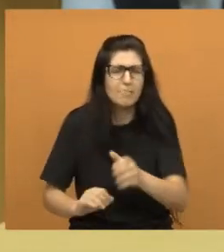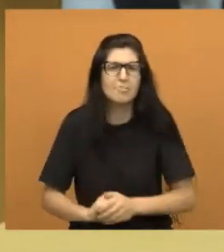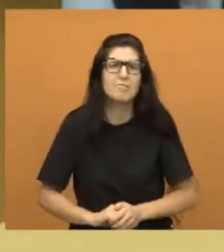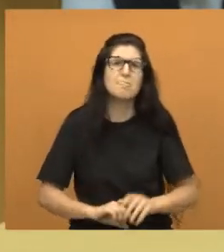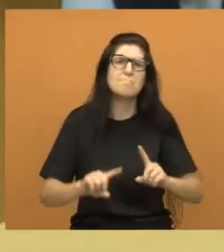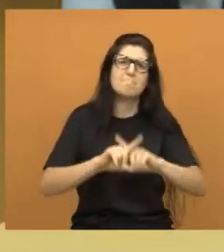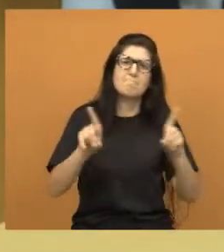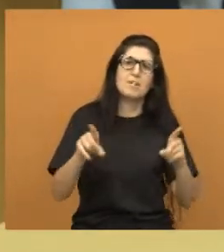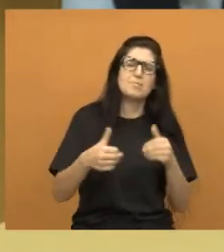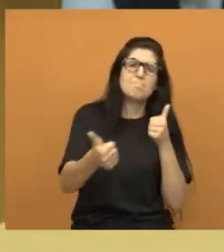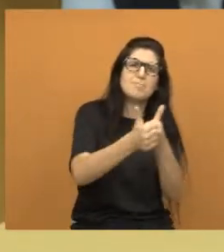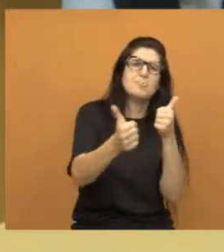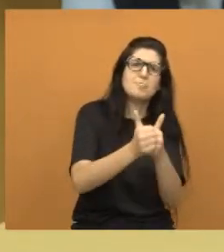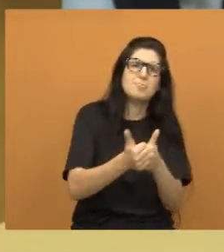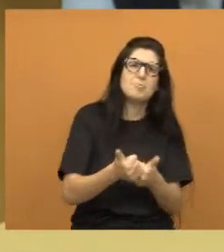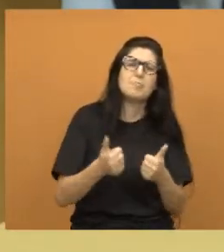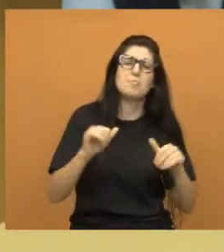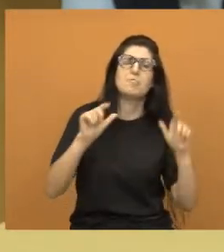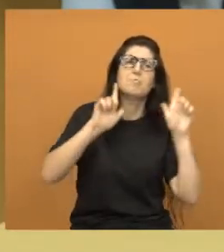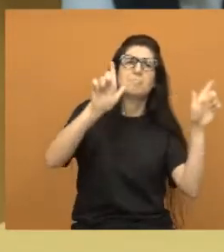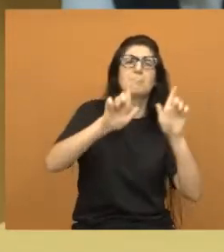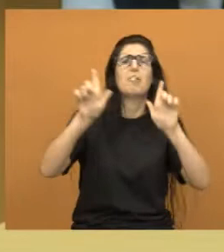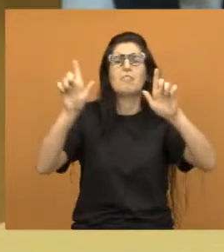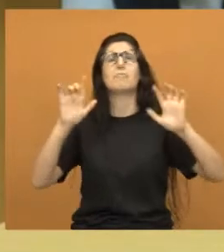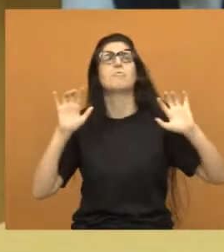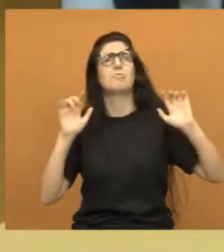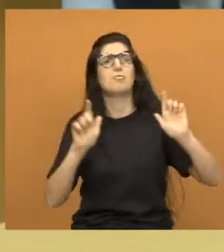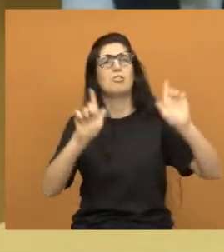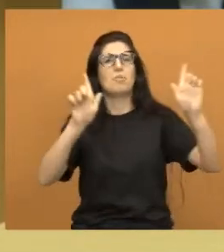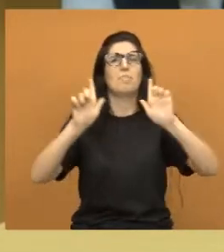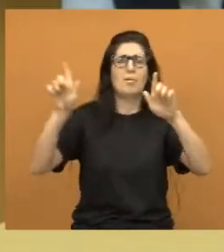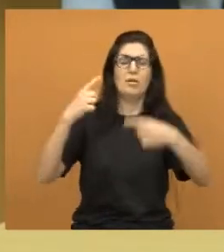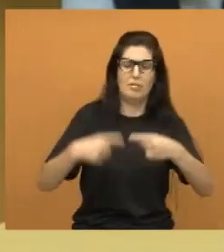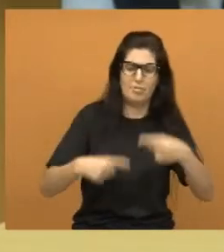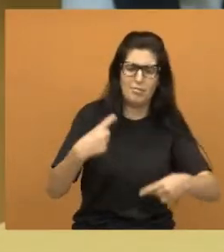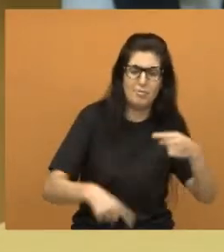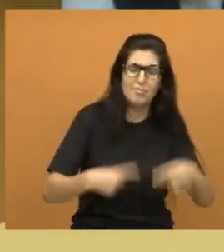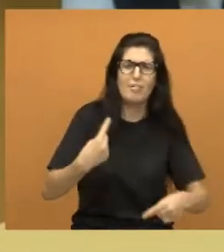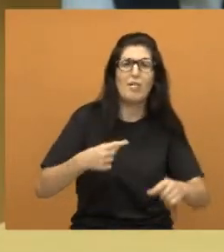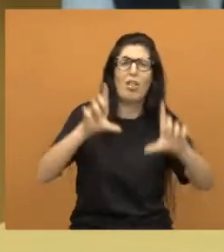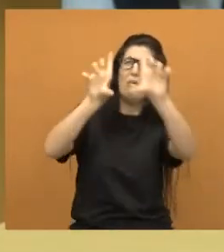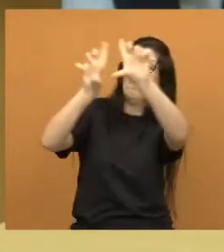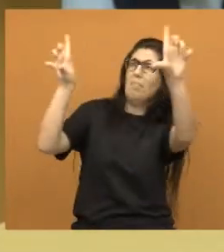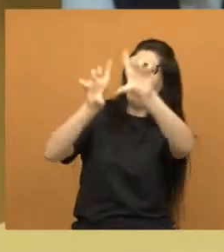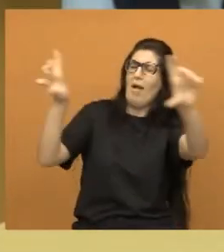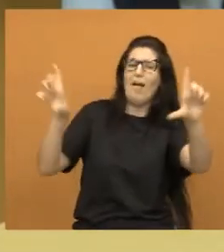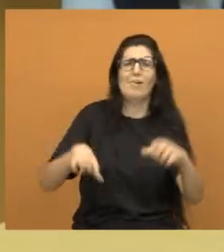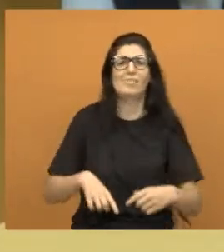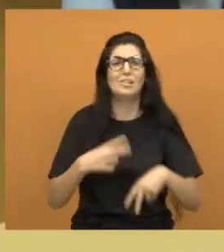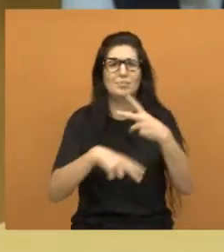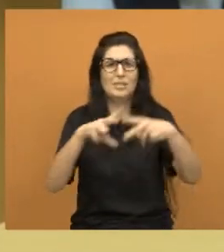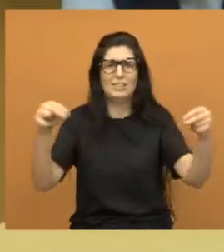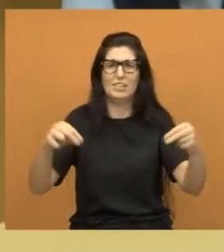e vai ser candidato, pondo as placas, dando time de camisa e bola